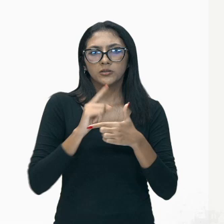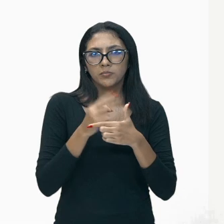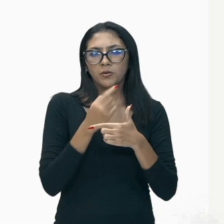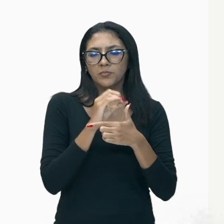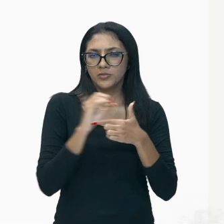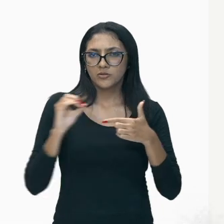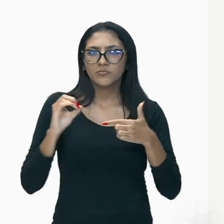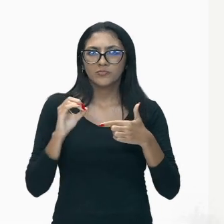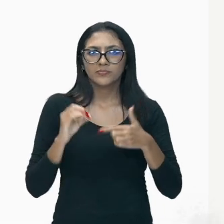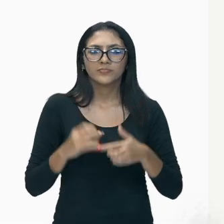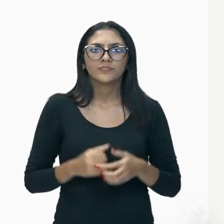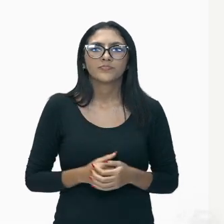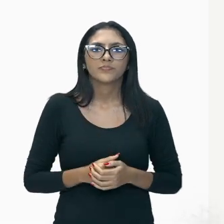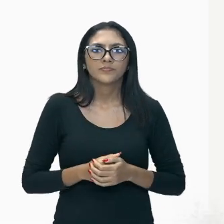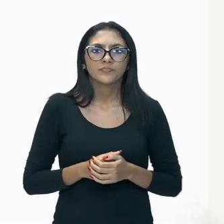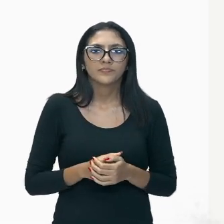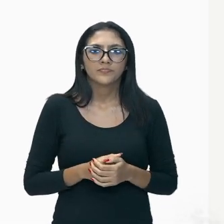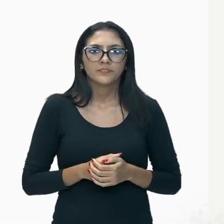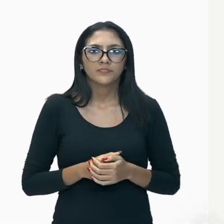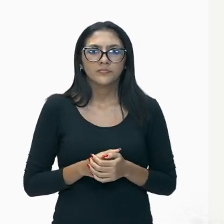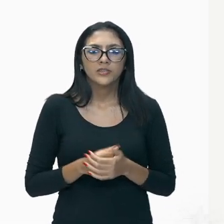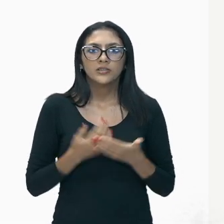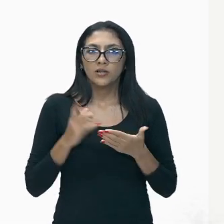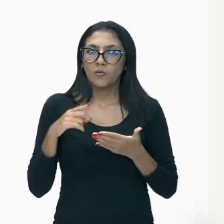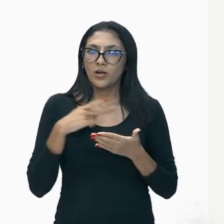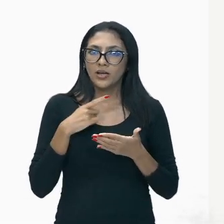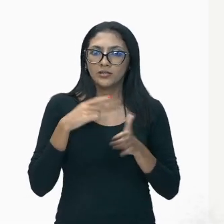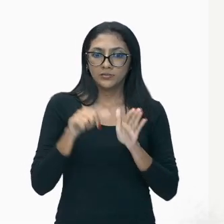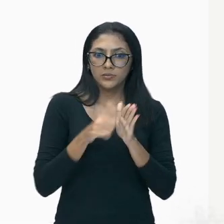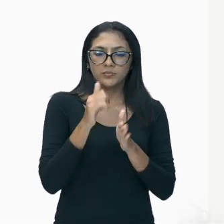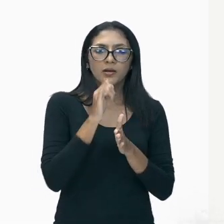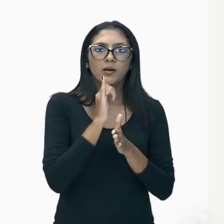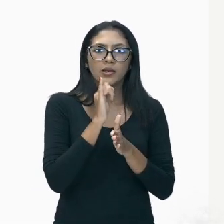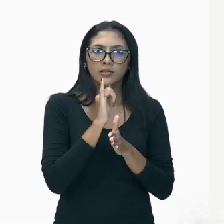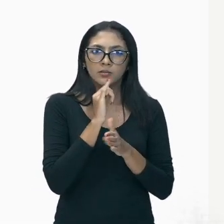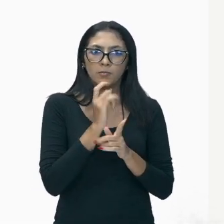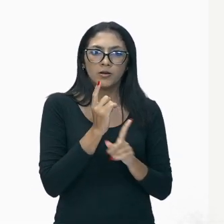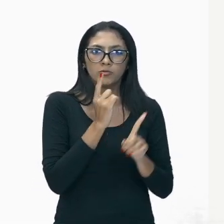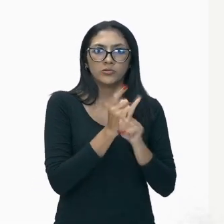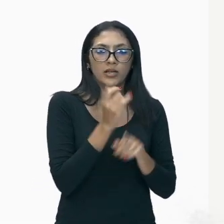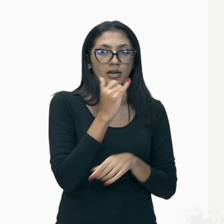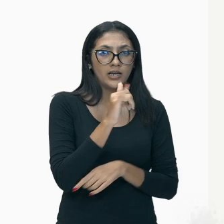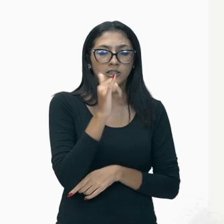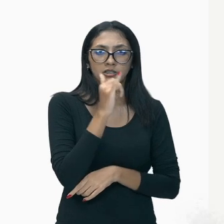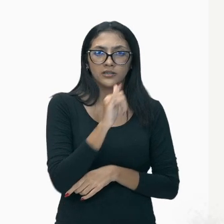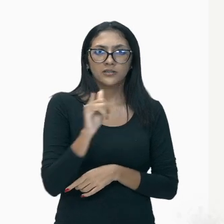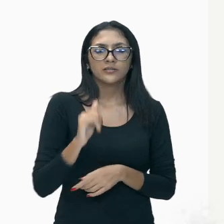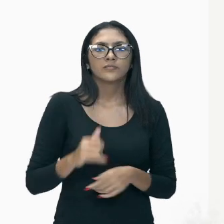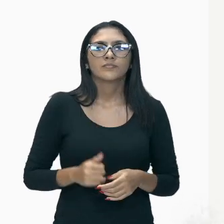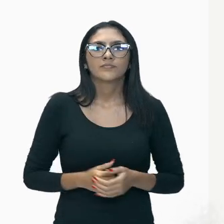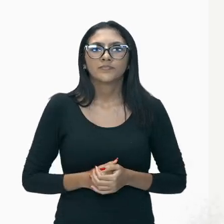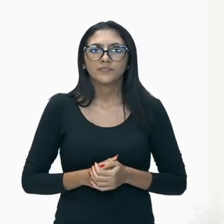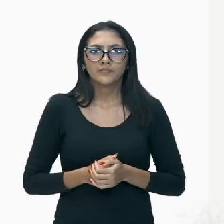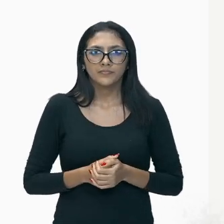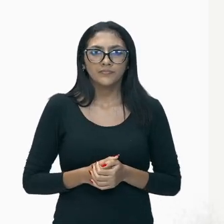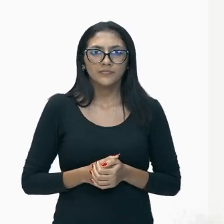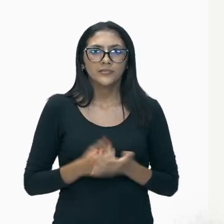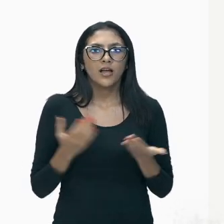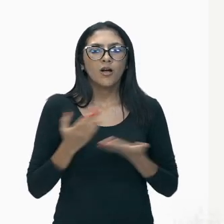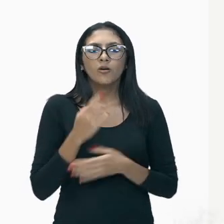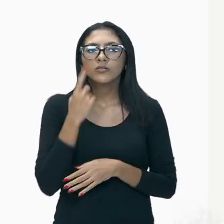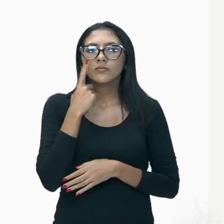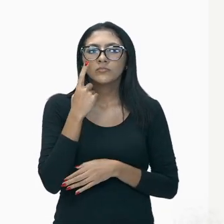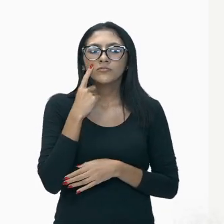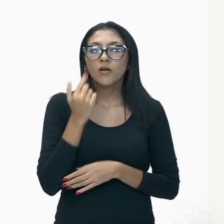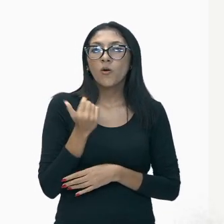primeiro exemplo, que é para se encontrar a energia elétrica. Vamos aplicar mais um, para ver